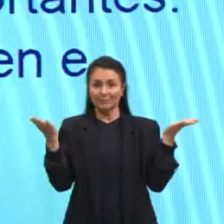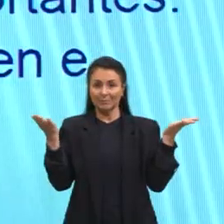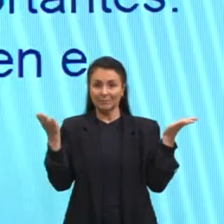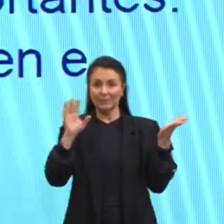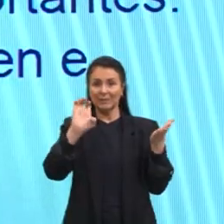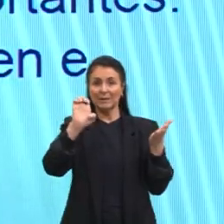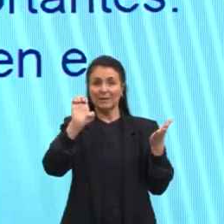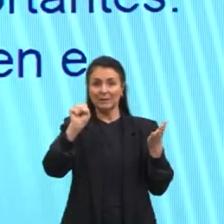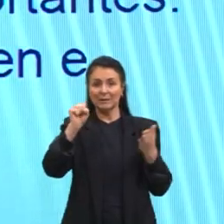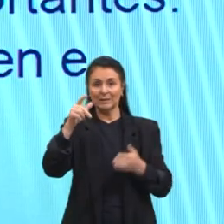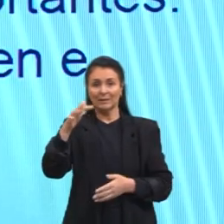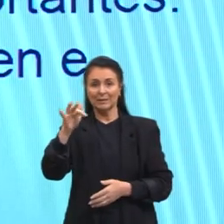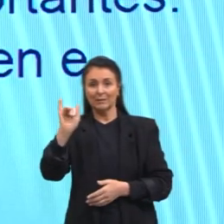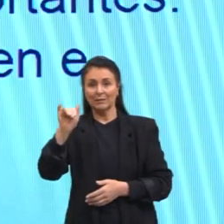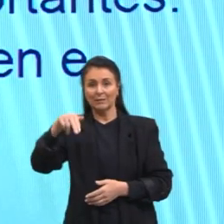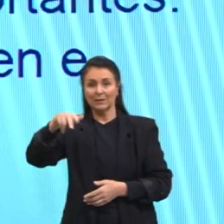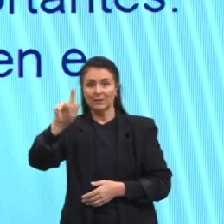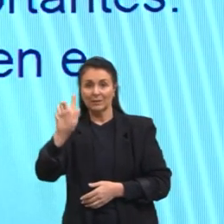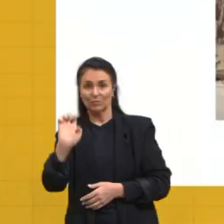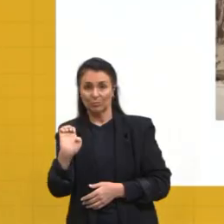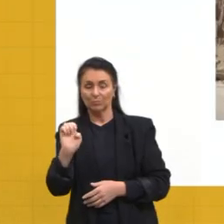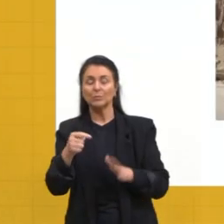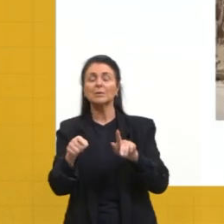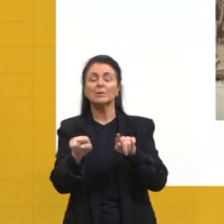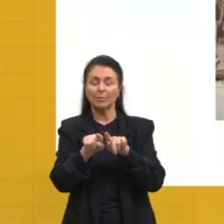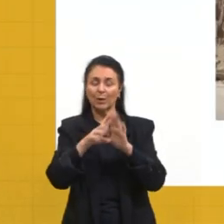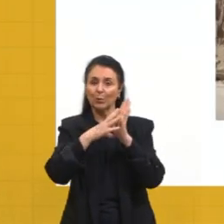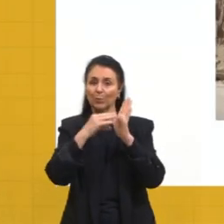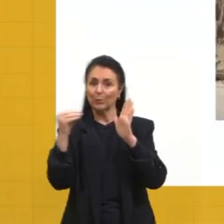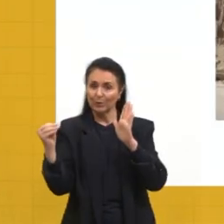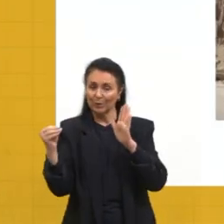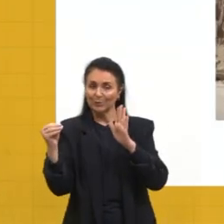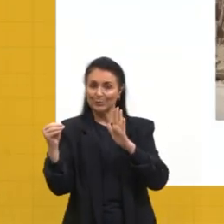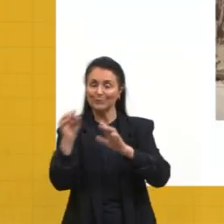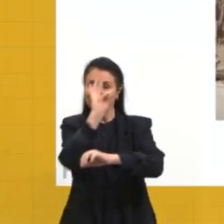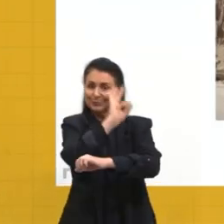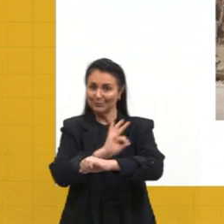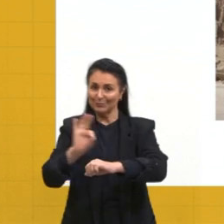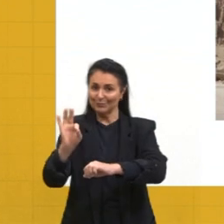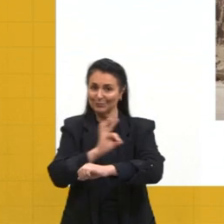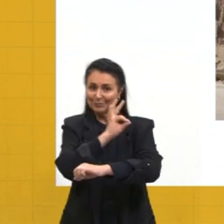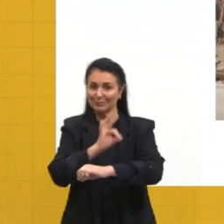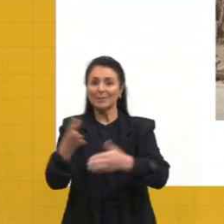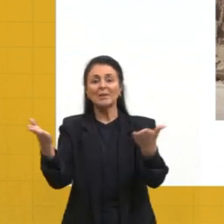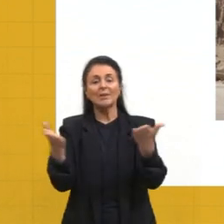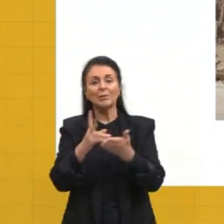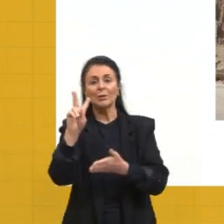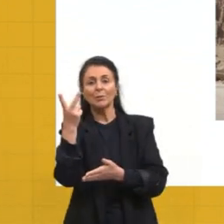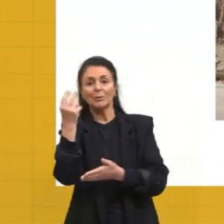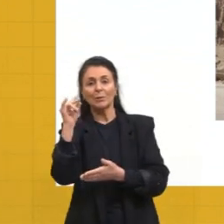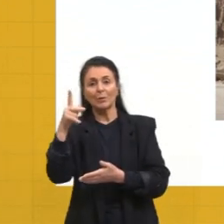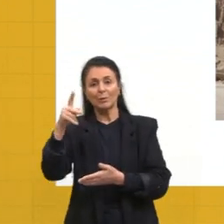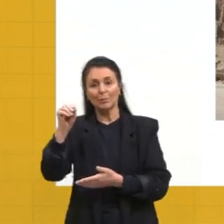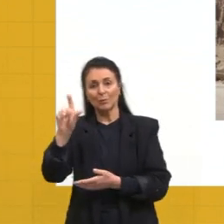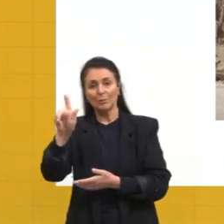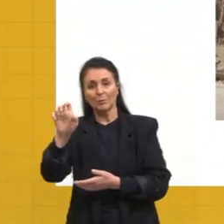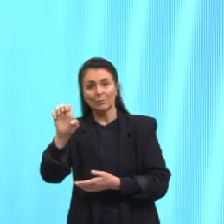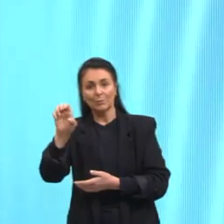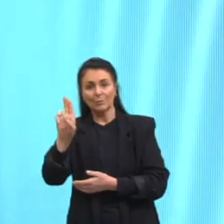arquitetônico e nós temos o hipogeu também como um espaço